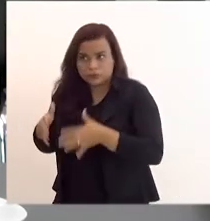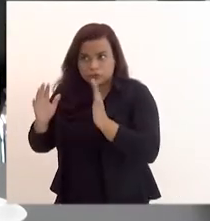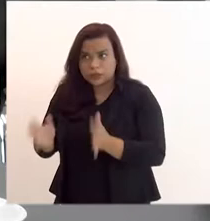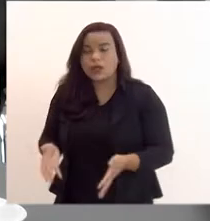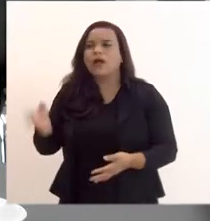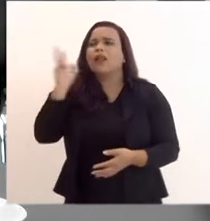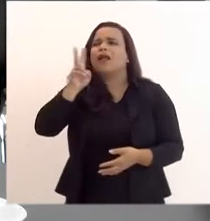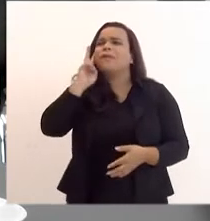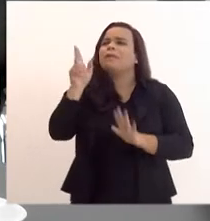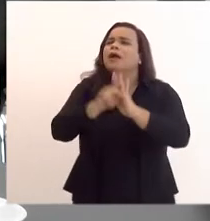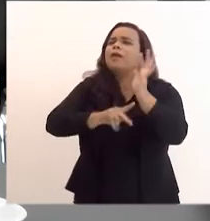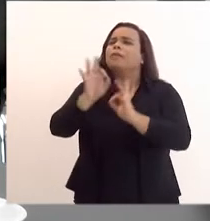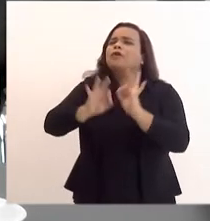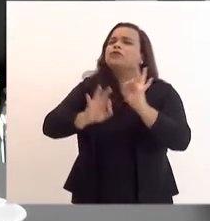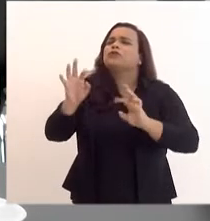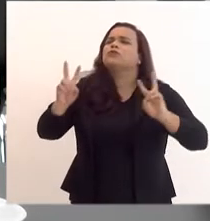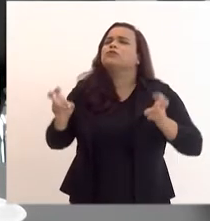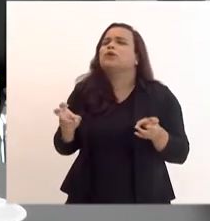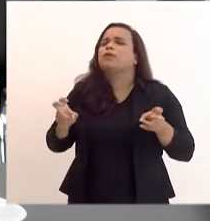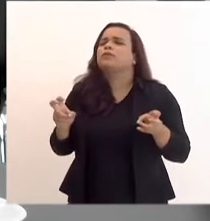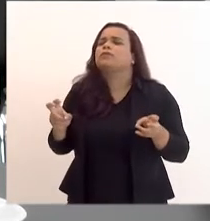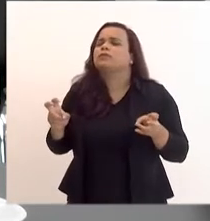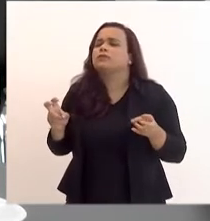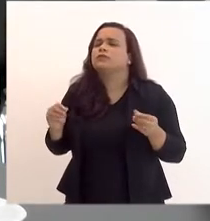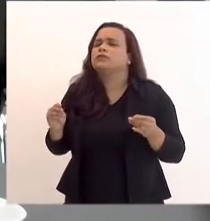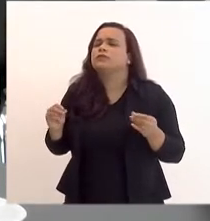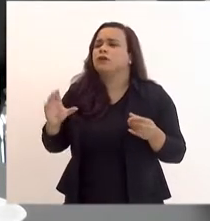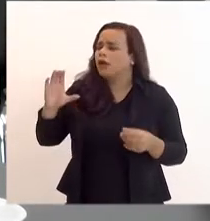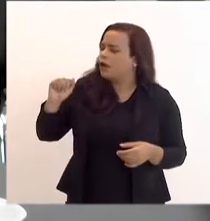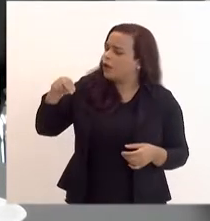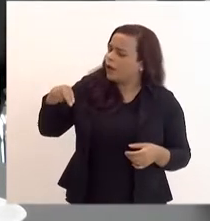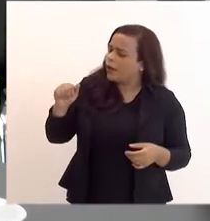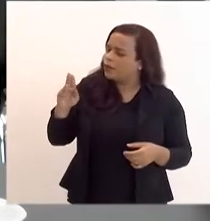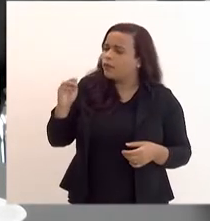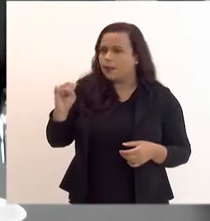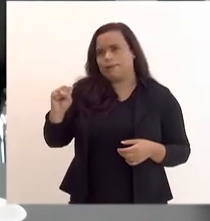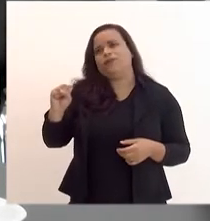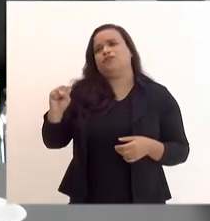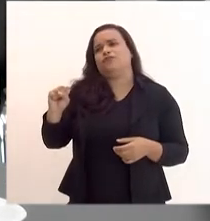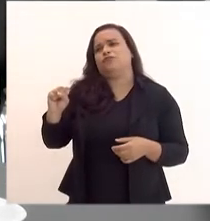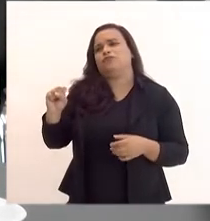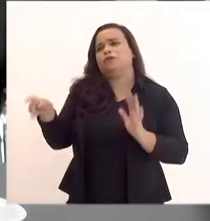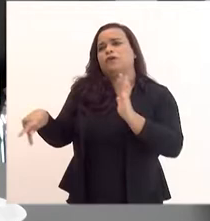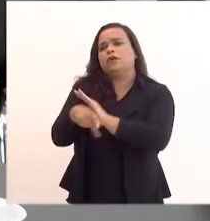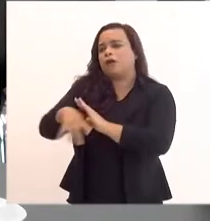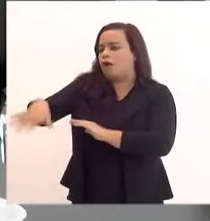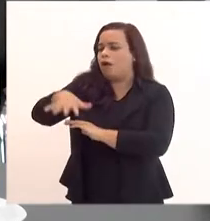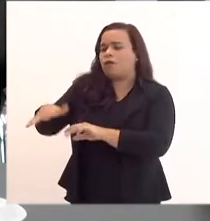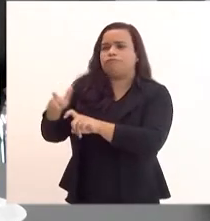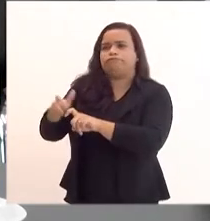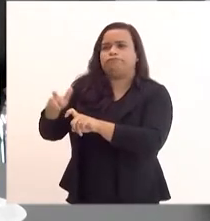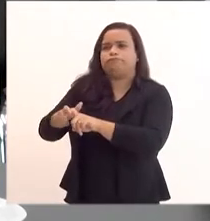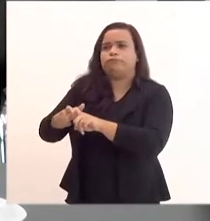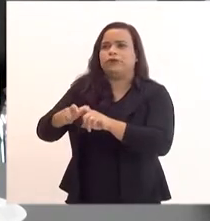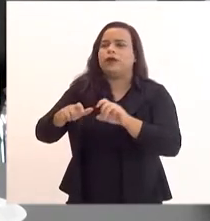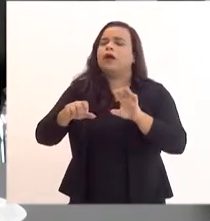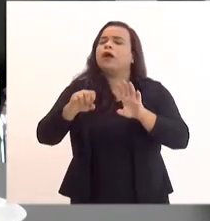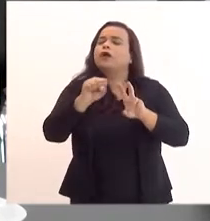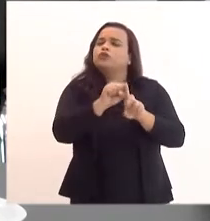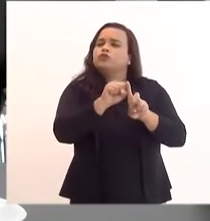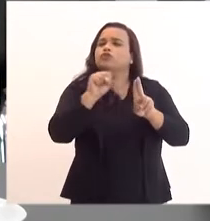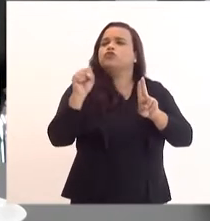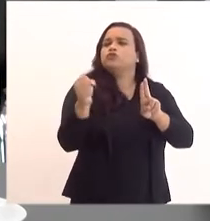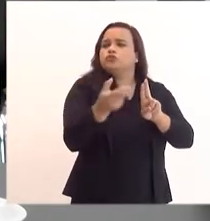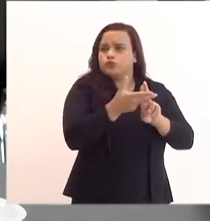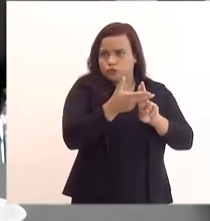aquele da cannabis medicinal no SUS, dentro daquela ideia de ser... É o 25